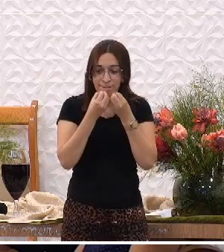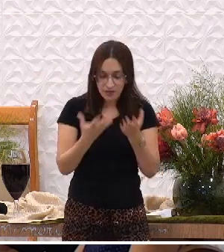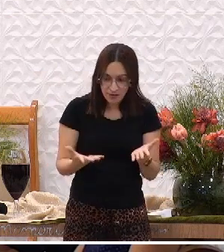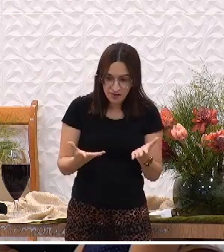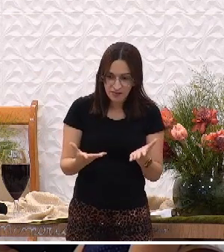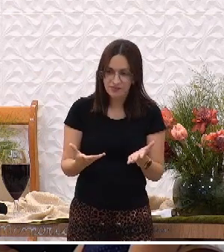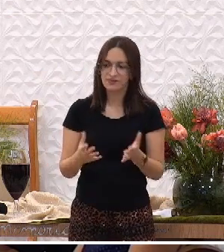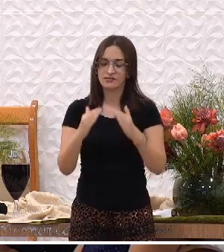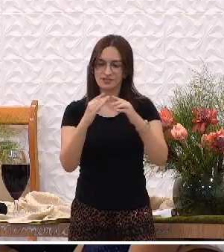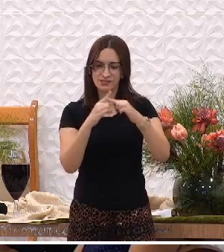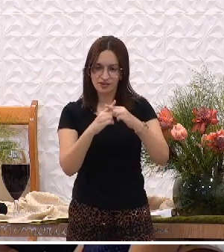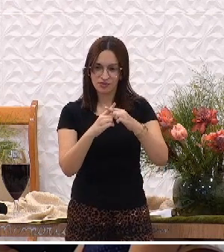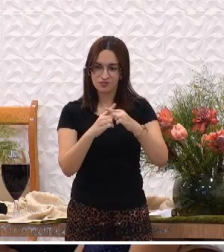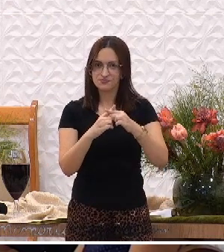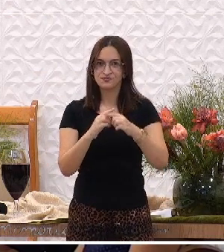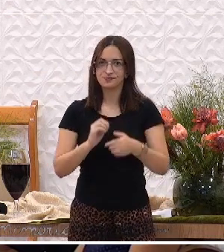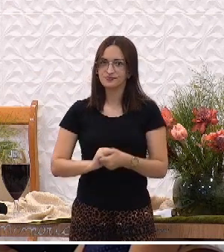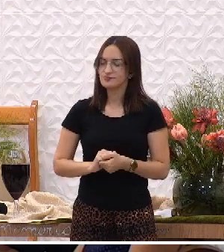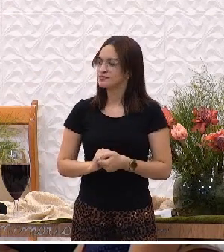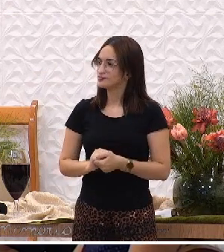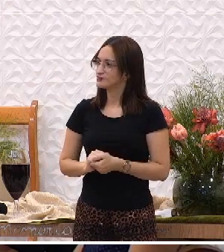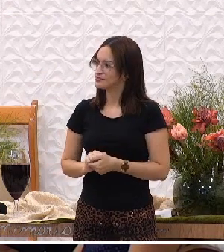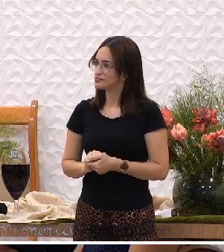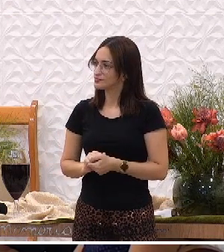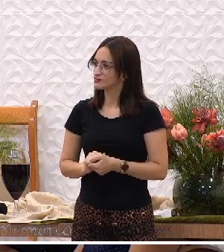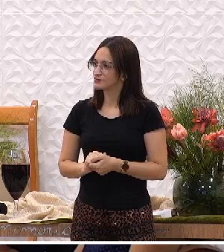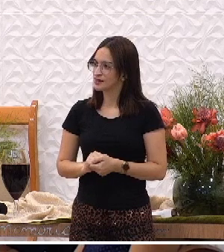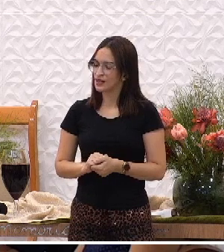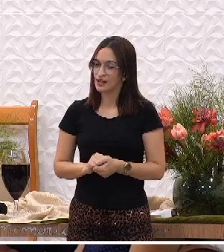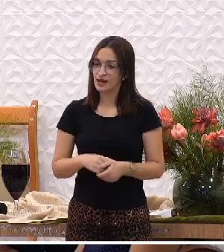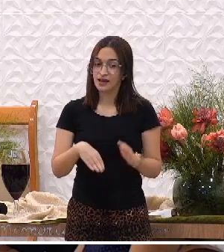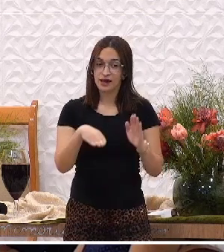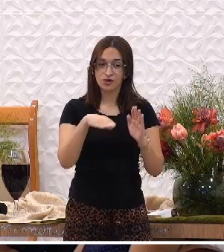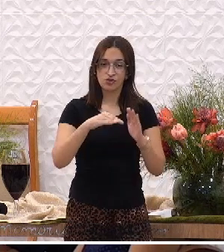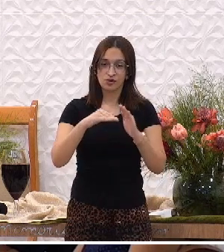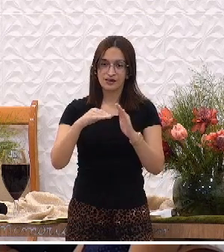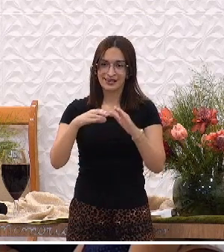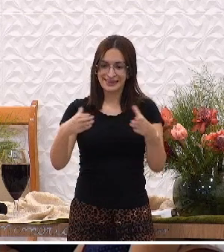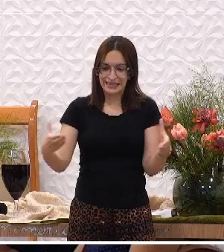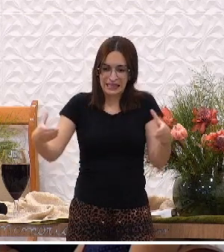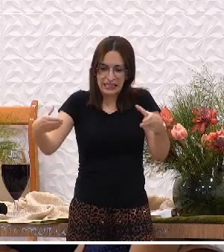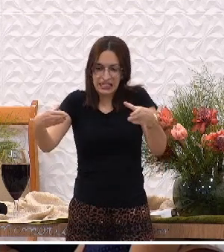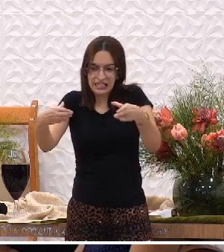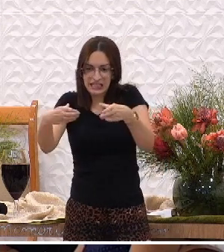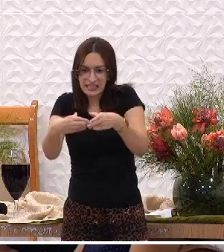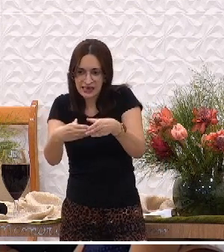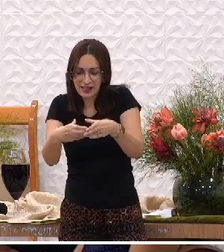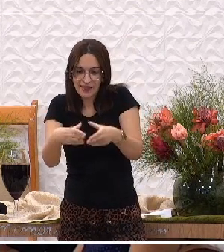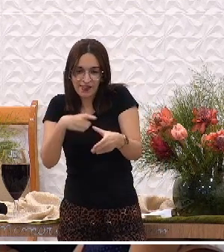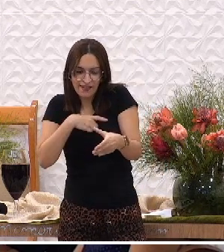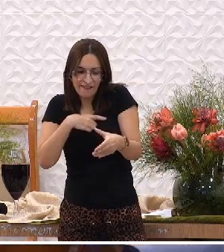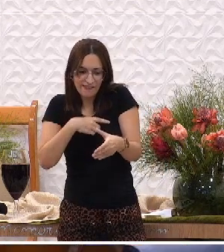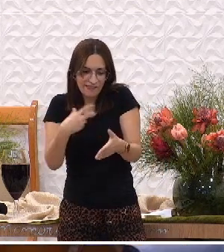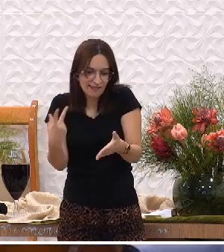Formas de governo muito centralizadas, elas às vezes falham em excluir a comunidade, como por exemplo no modelo episcopal, a comunidade, né,